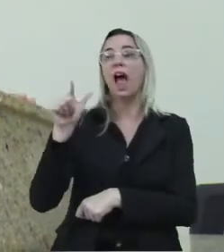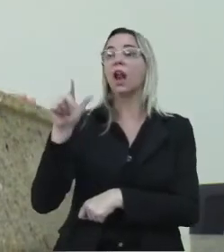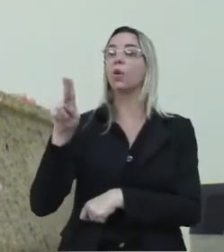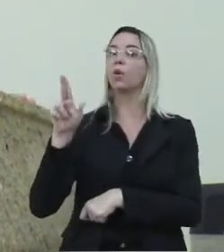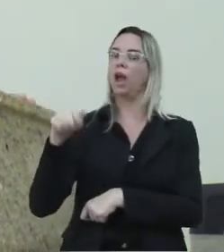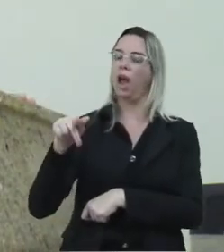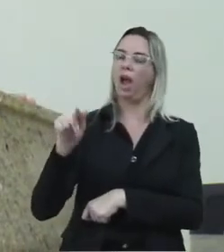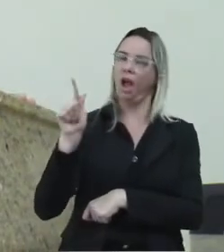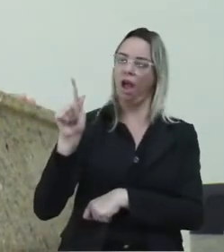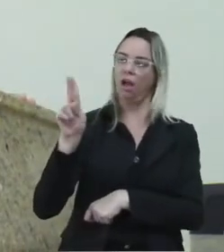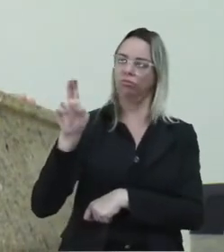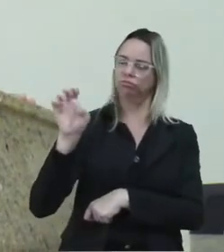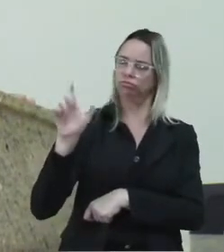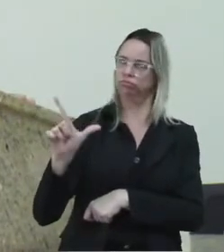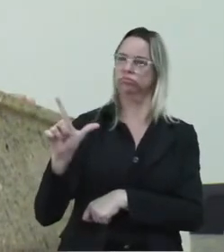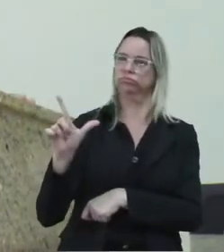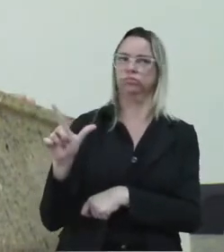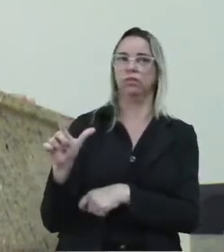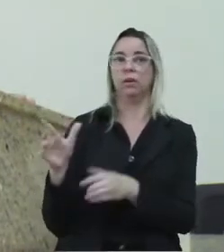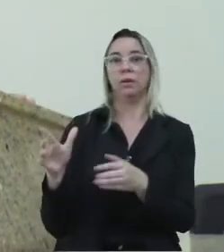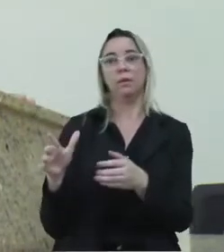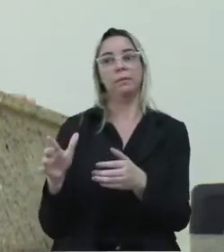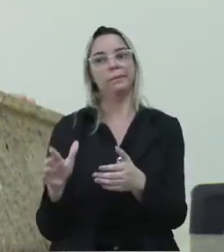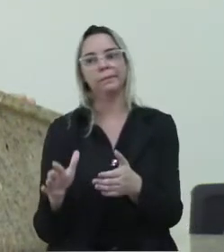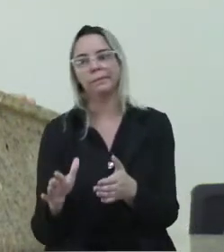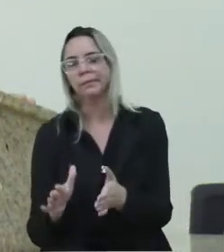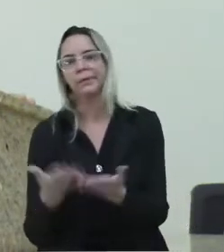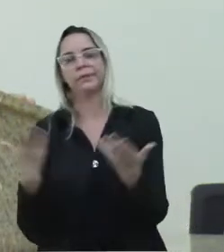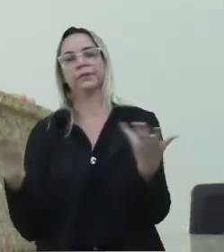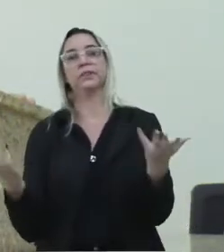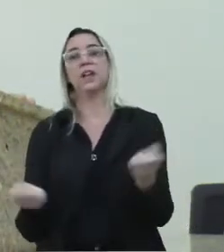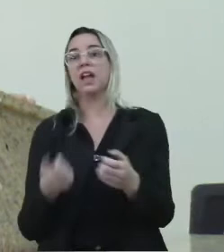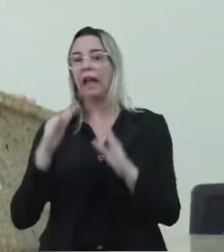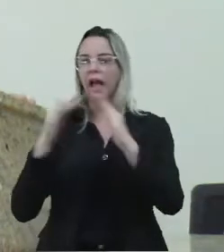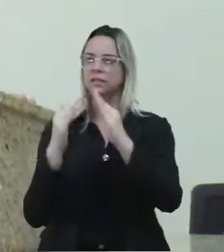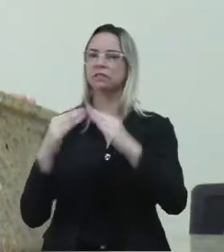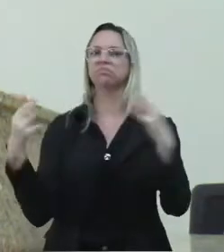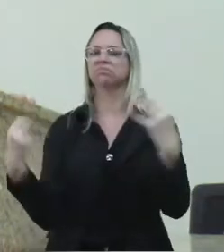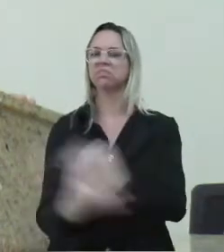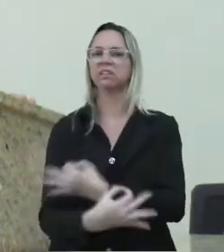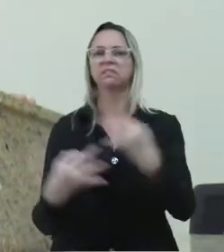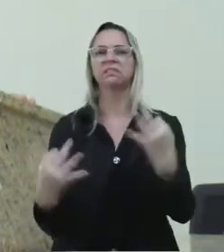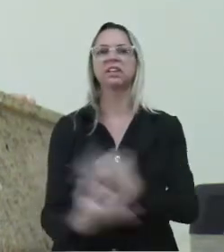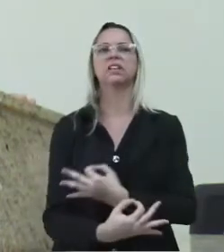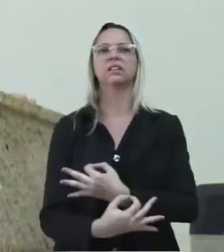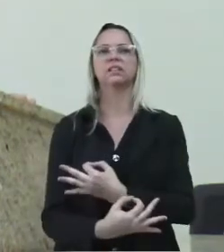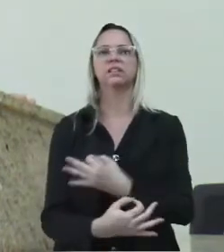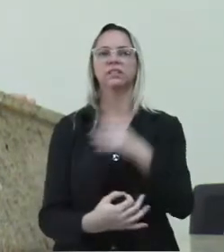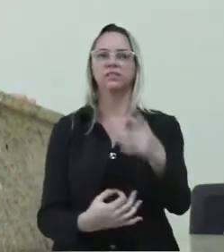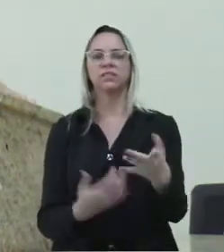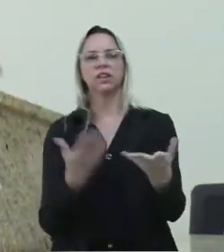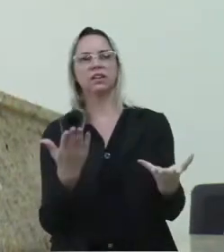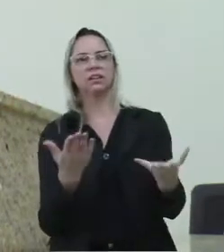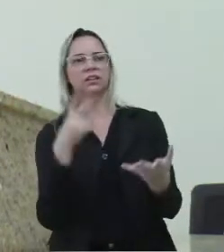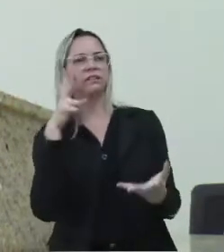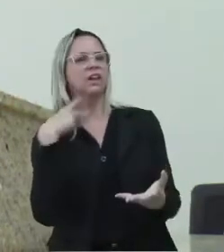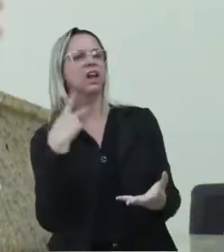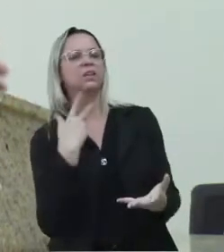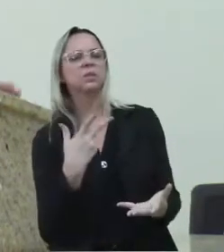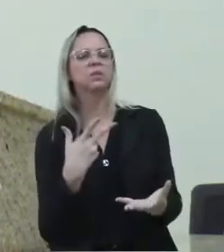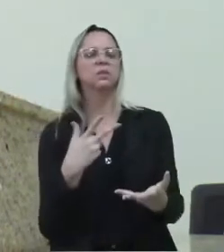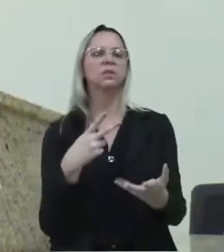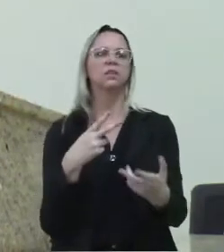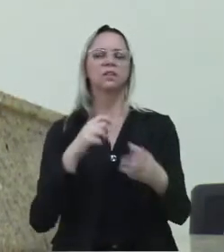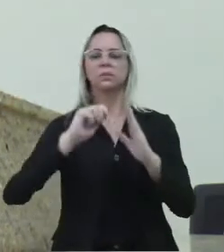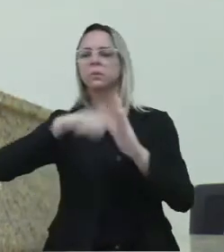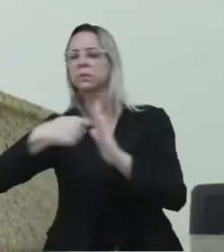ponto, que é uma casa muito grande, muito boa. A Vossa Excelência não entendeu, foi lá, fez aqueles